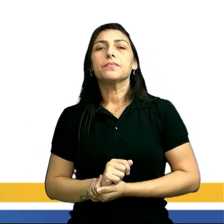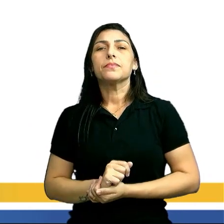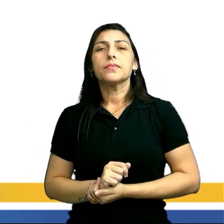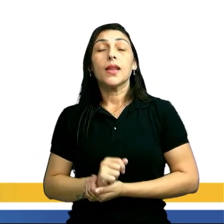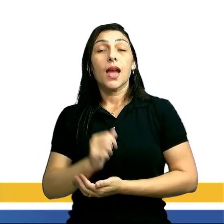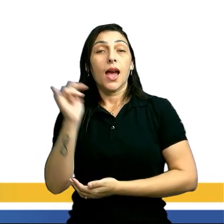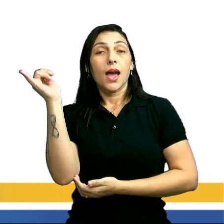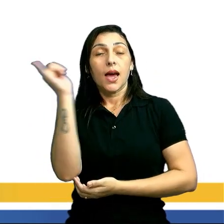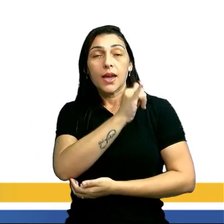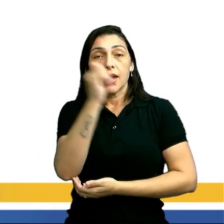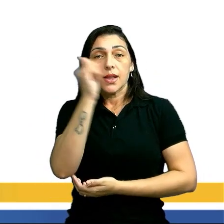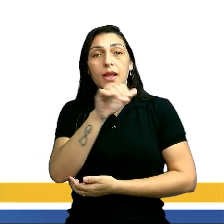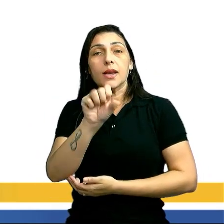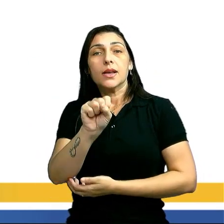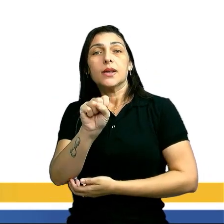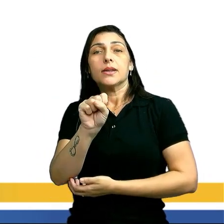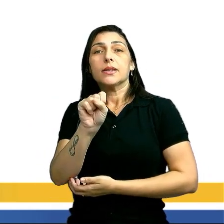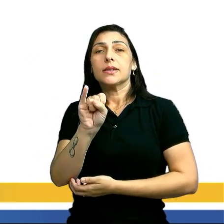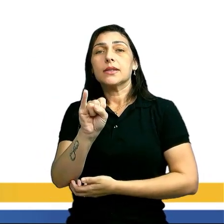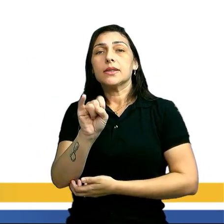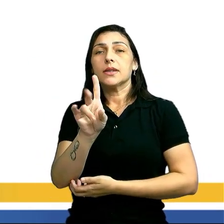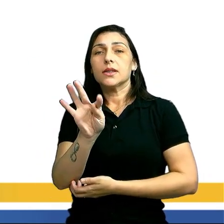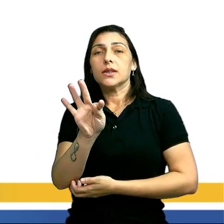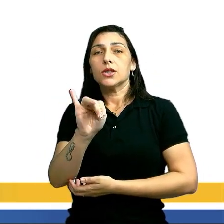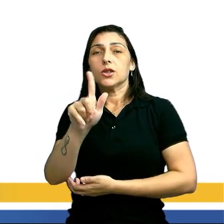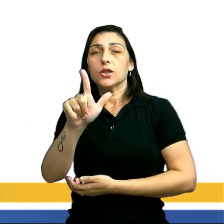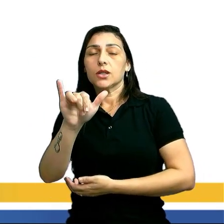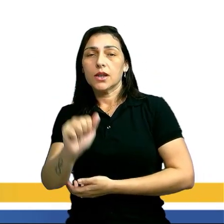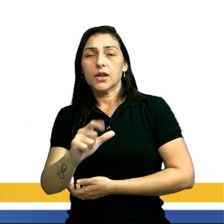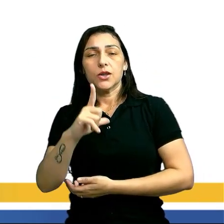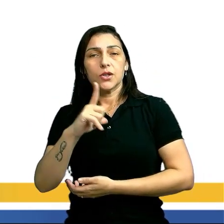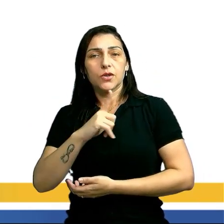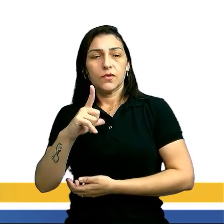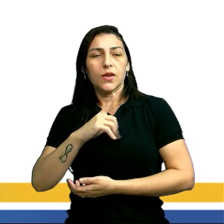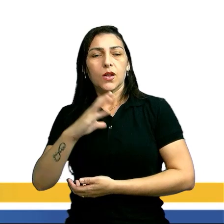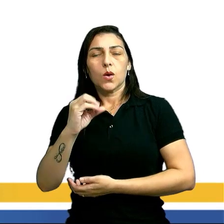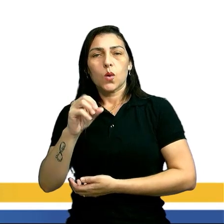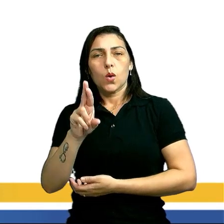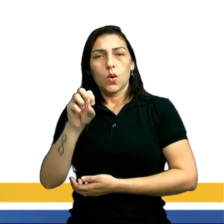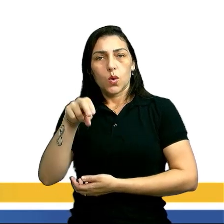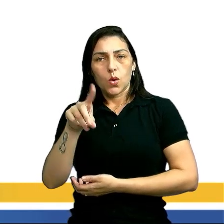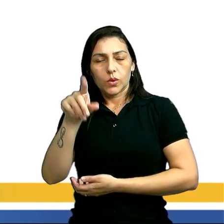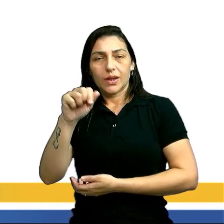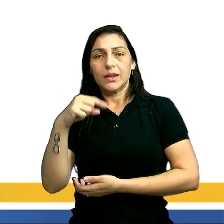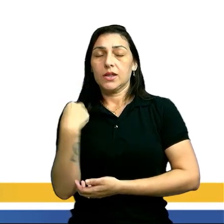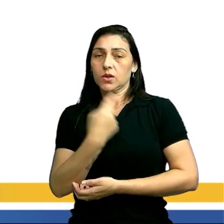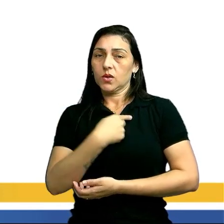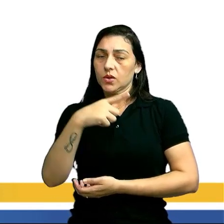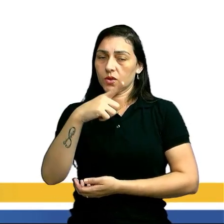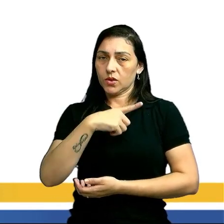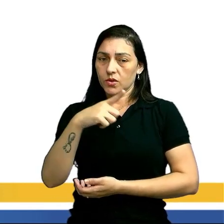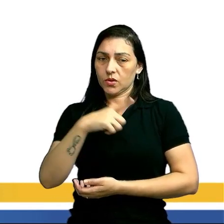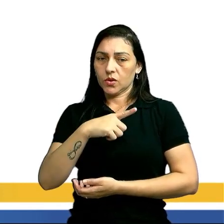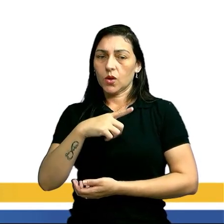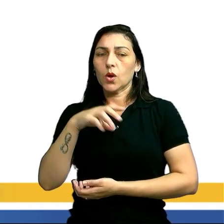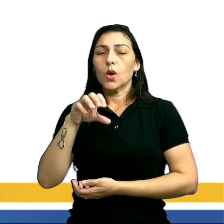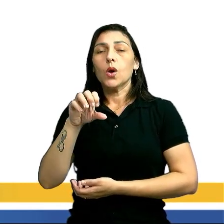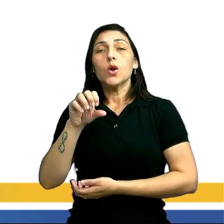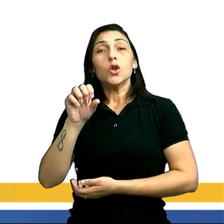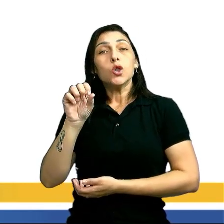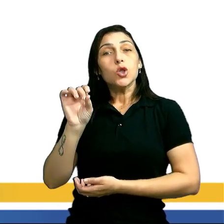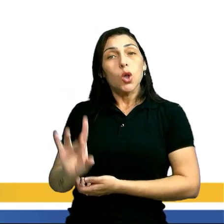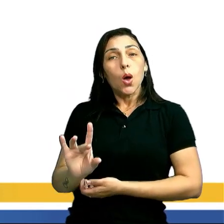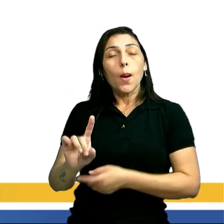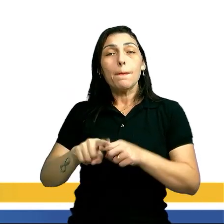A Itália e a Sicília tiveram corondas e nós temos solo.